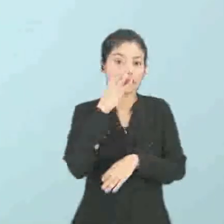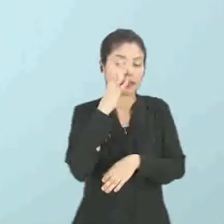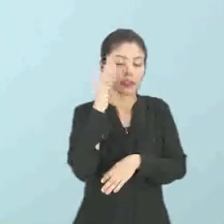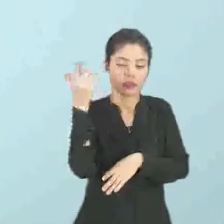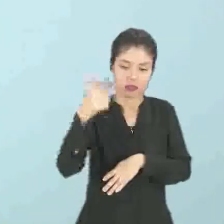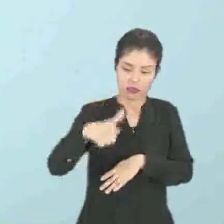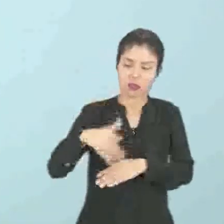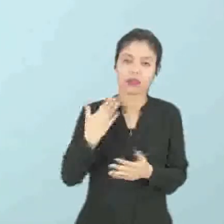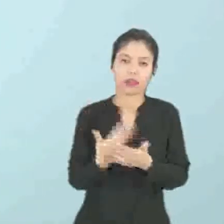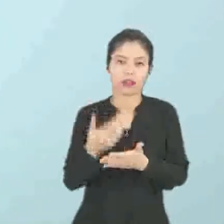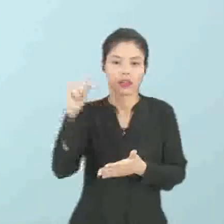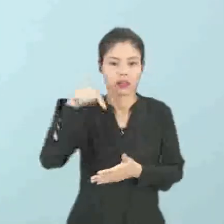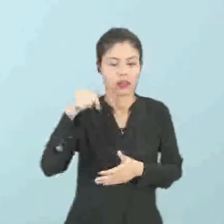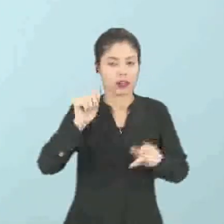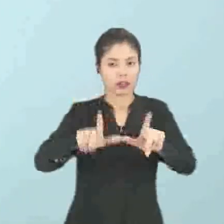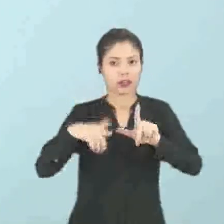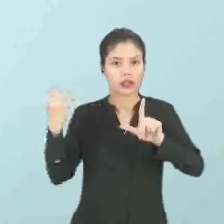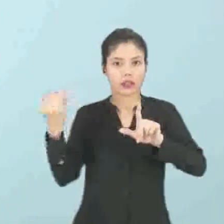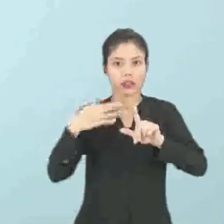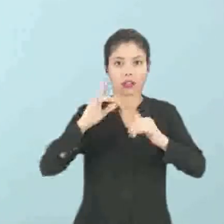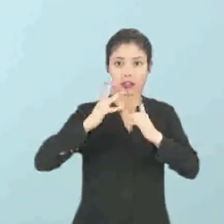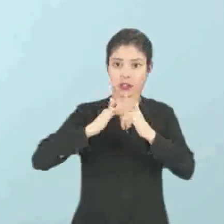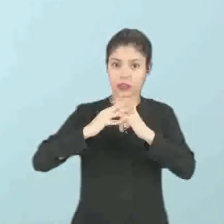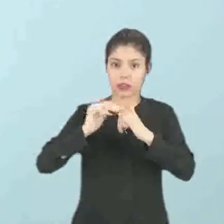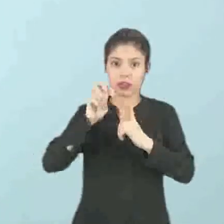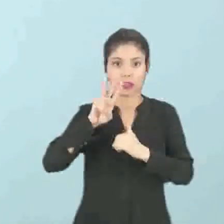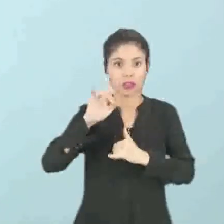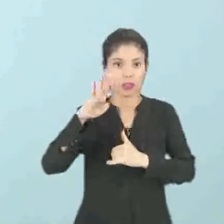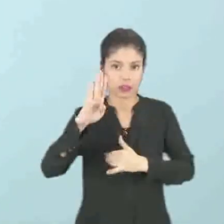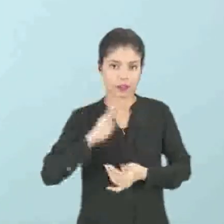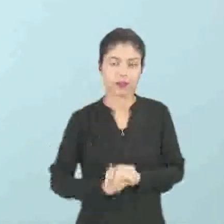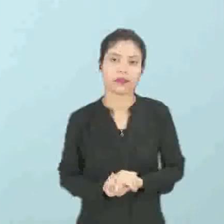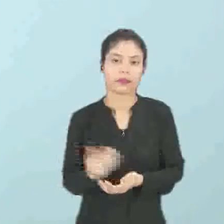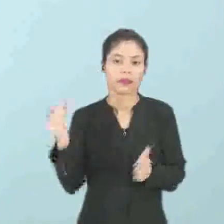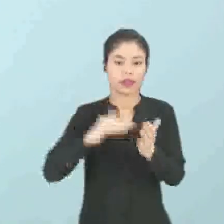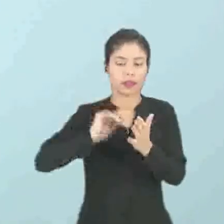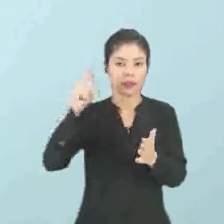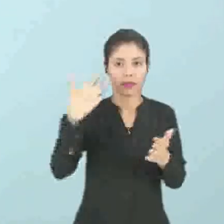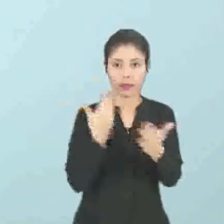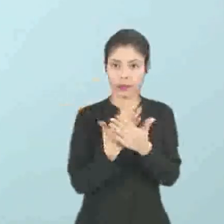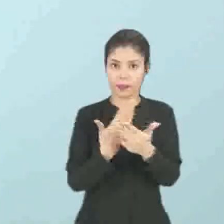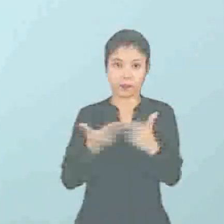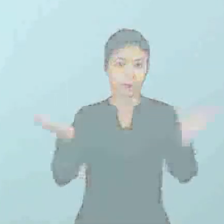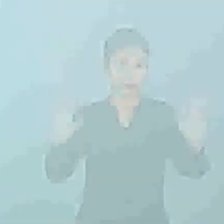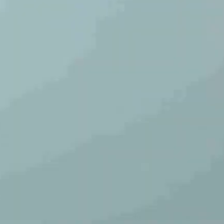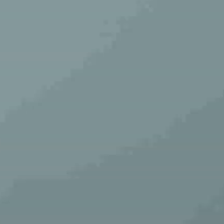aula novamente, que vai ficar disponível no nosso canal do YouTube. E até a nossa próxima aula.